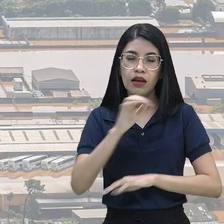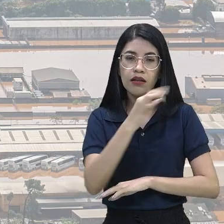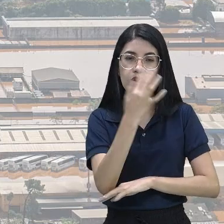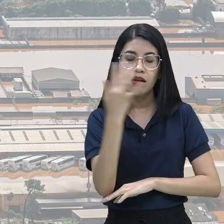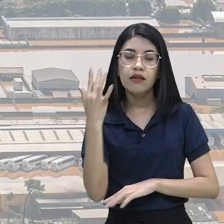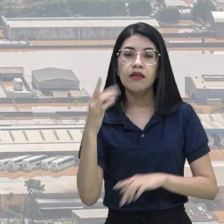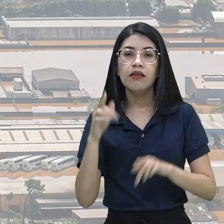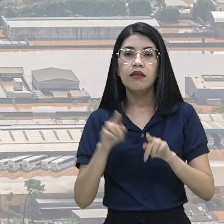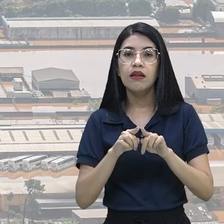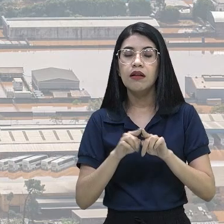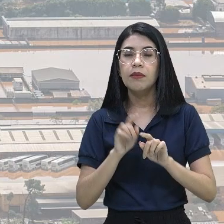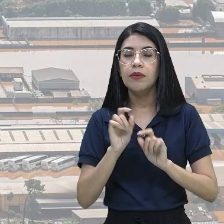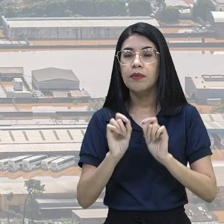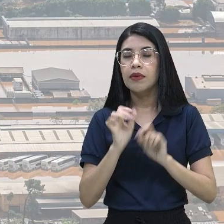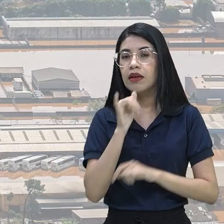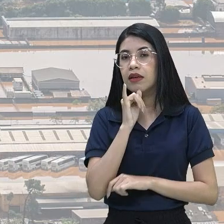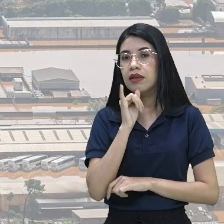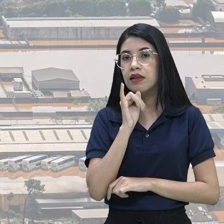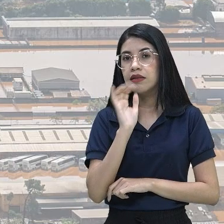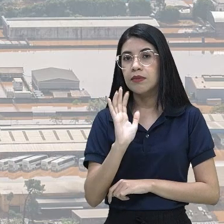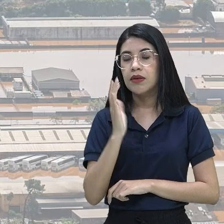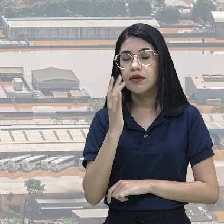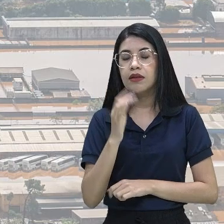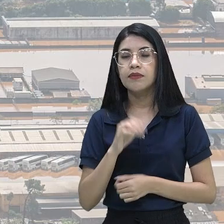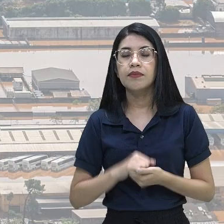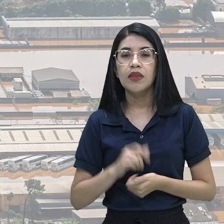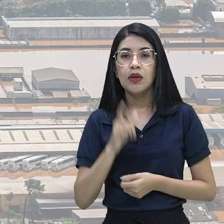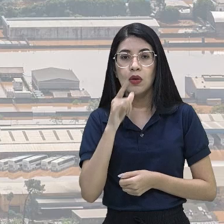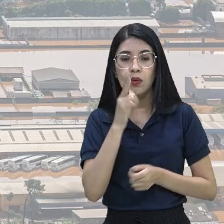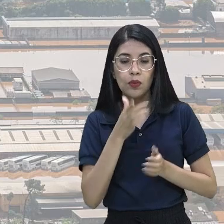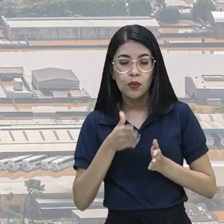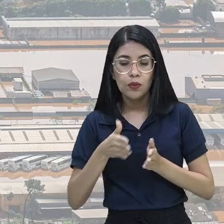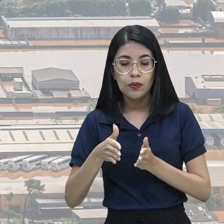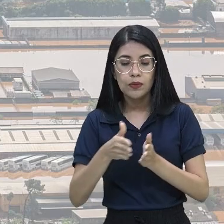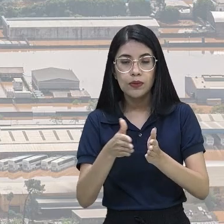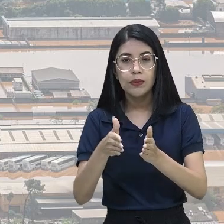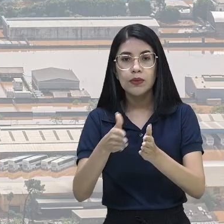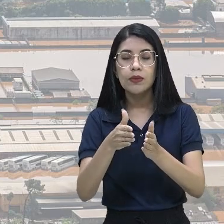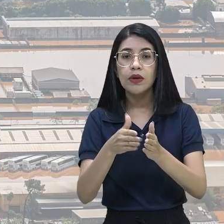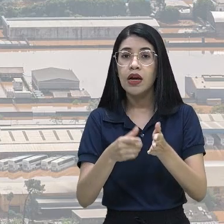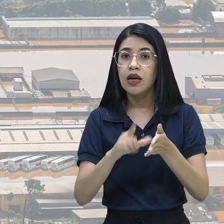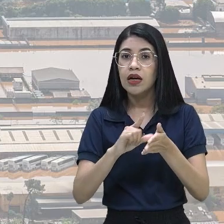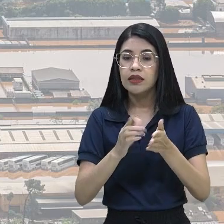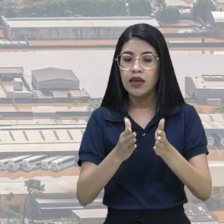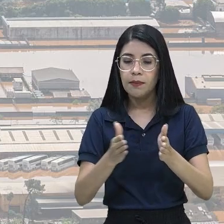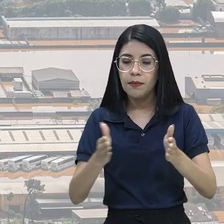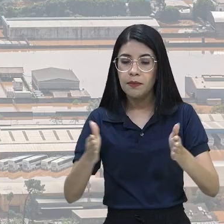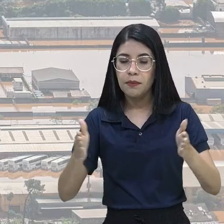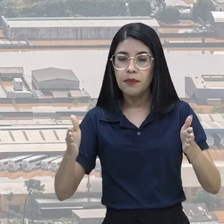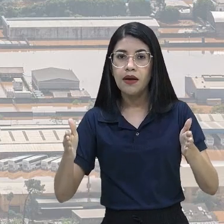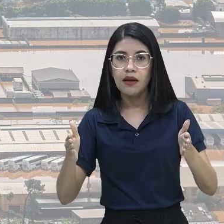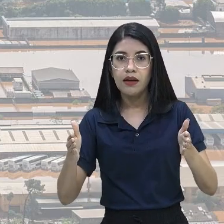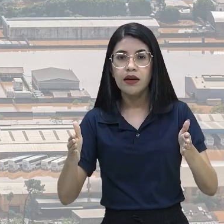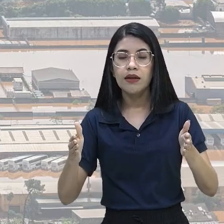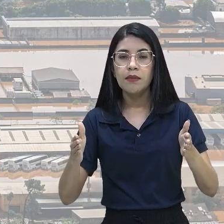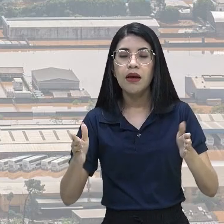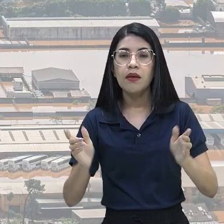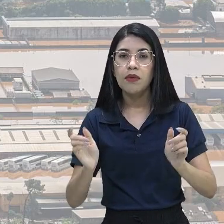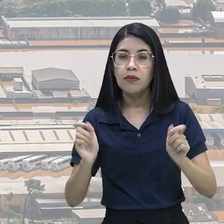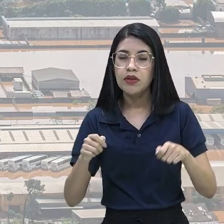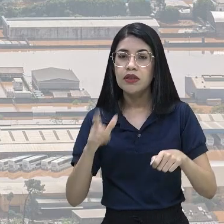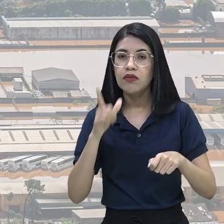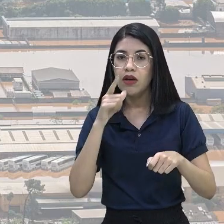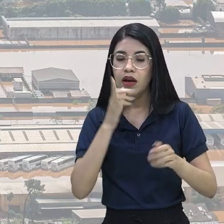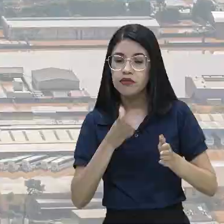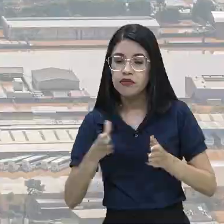Nós temos ali, por exemplo, a questão dos canais de rios, né? Que eles eram mais largos para passar ali as águas no período